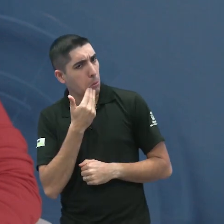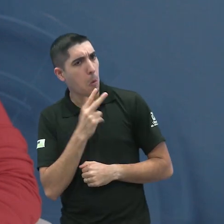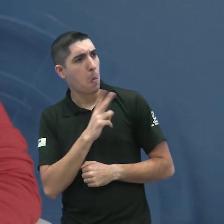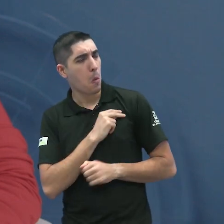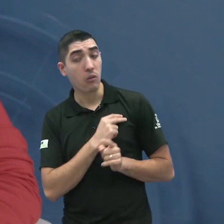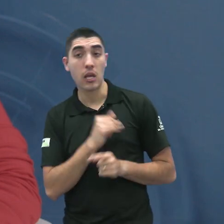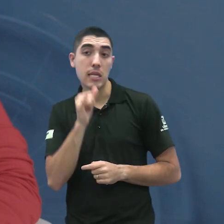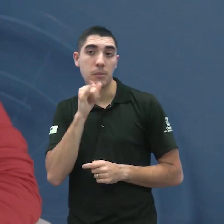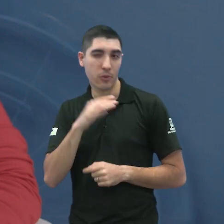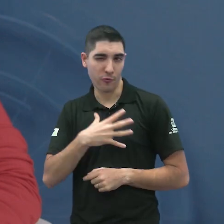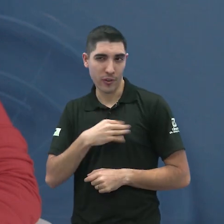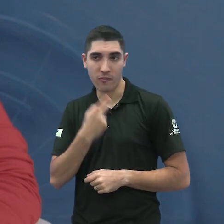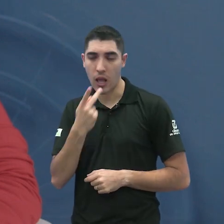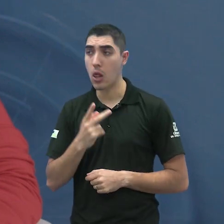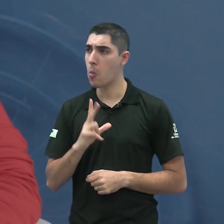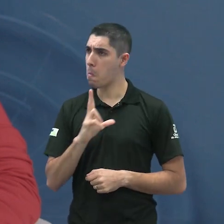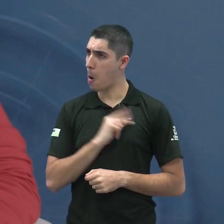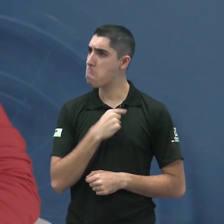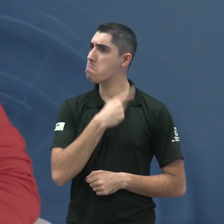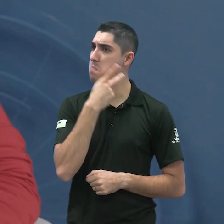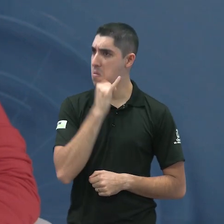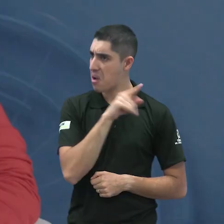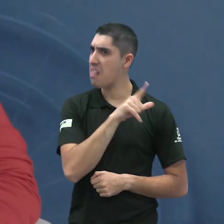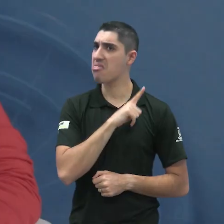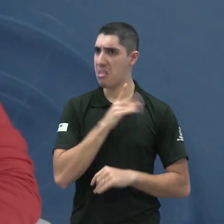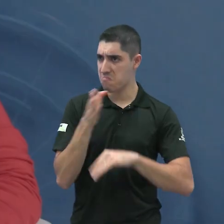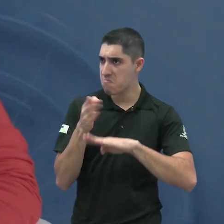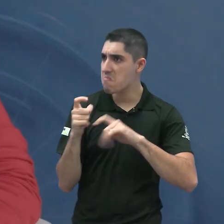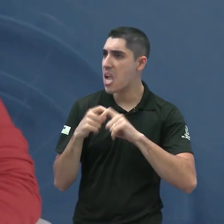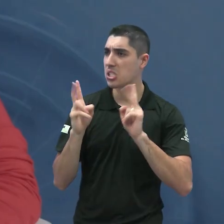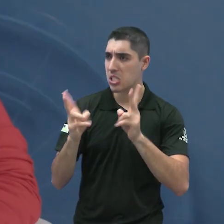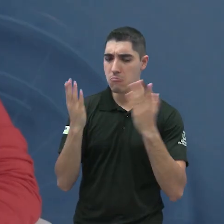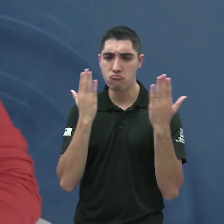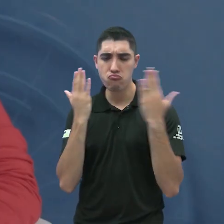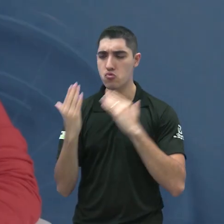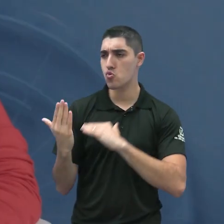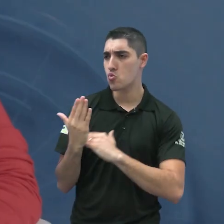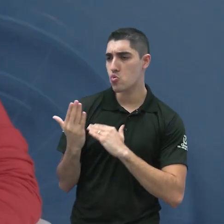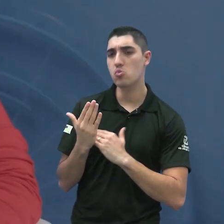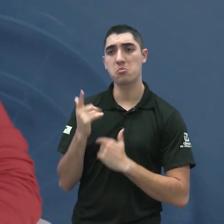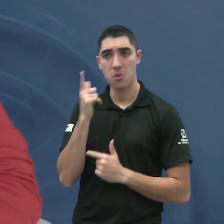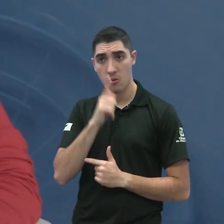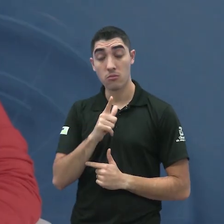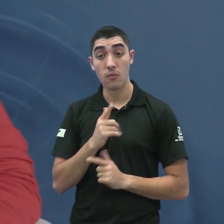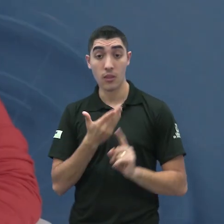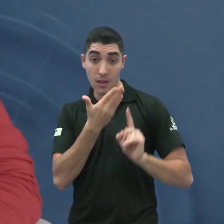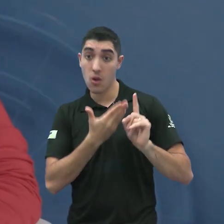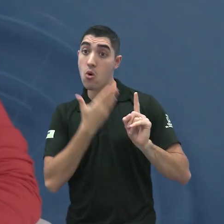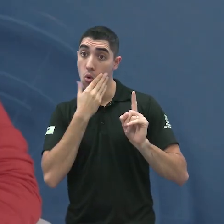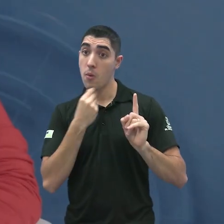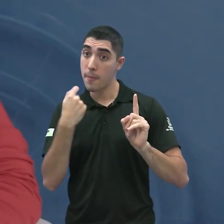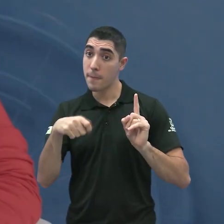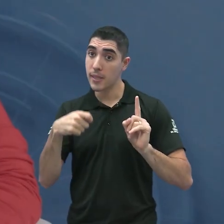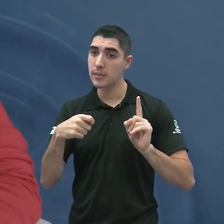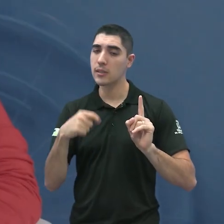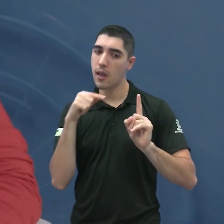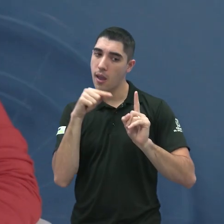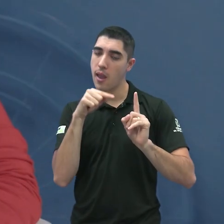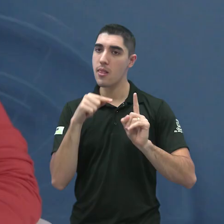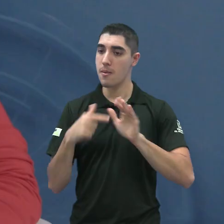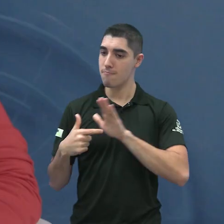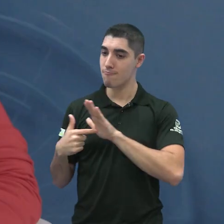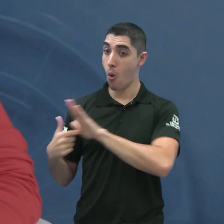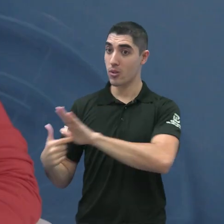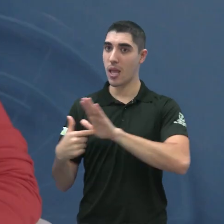outras pessoas ali da família. Olha, o meu pai está fazendo isso, meu pai é daquela forma. Então, o homem ele